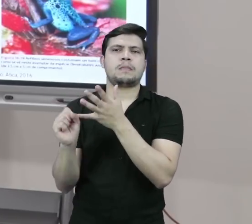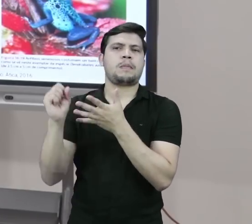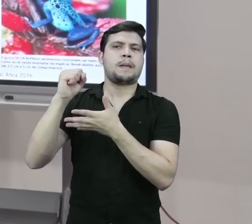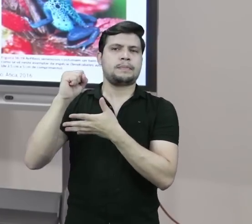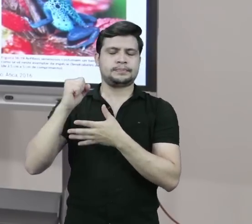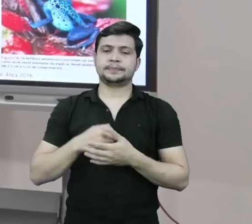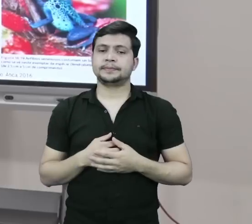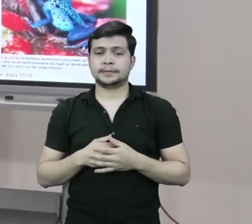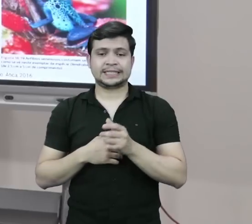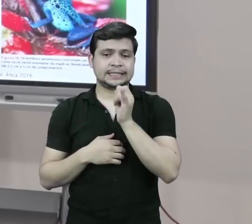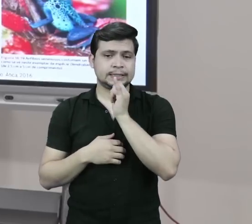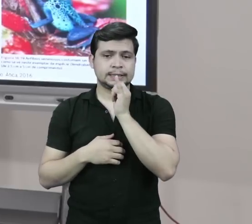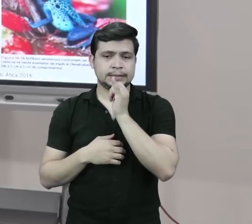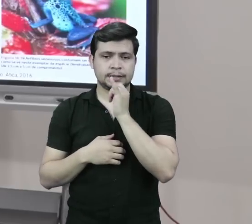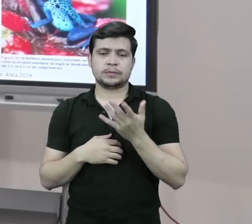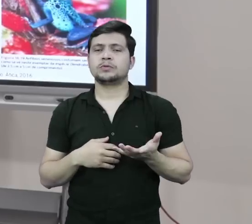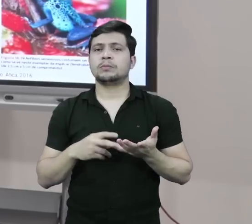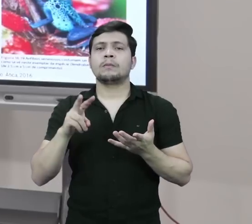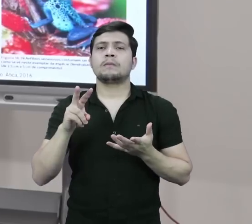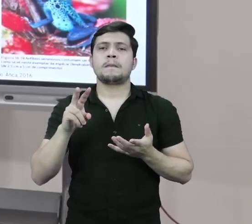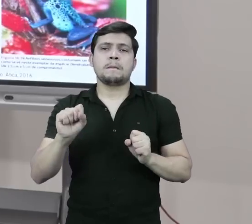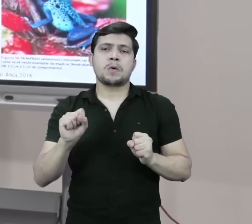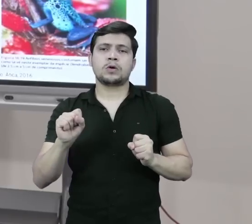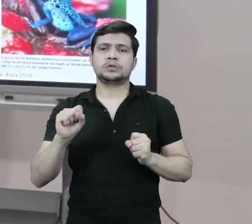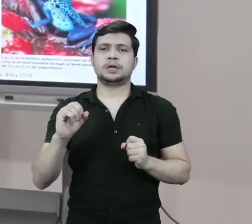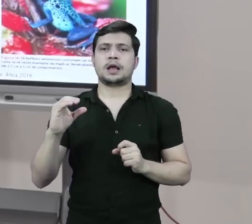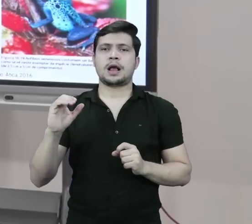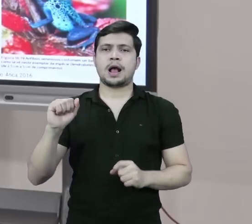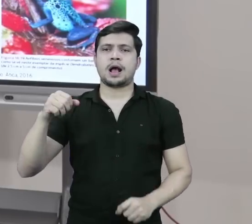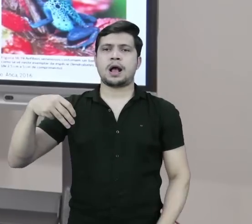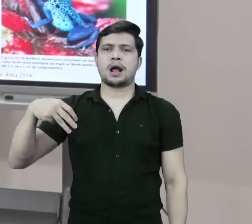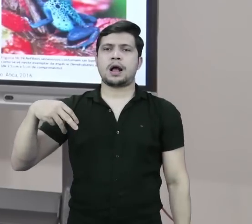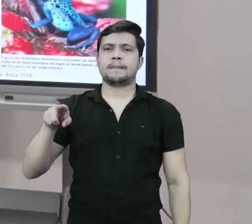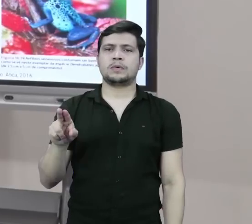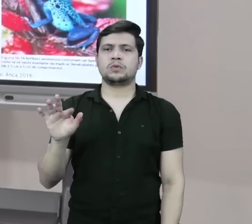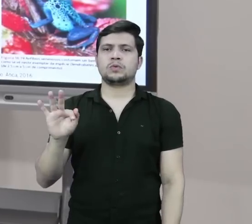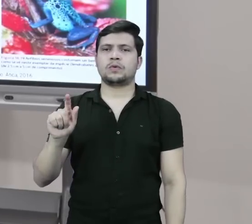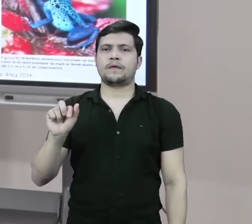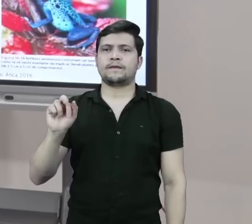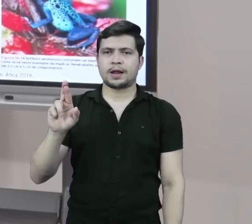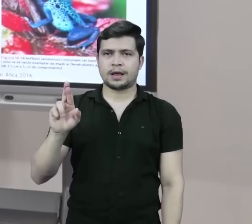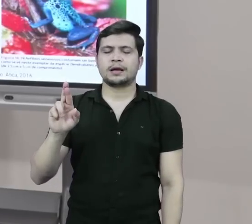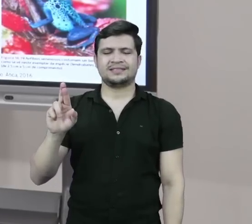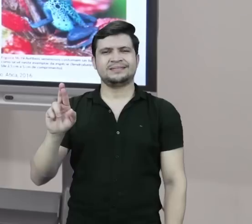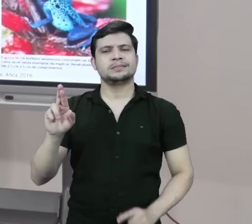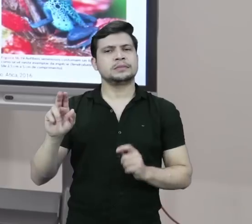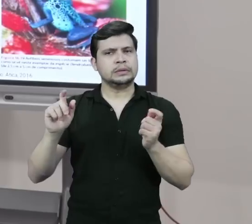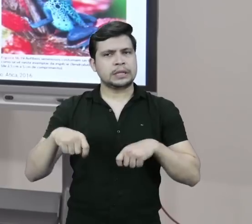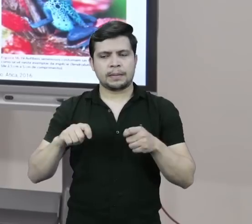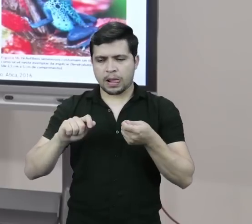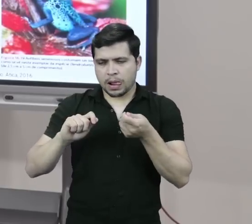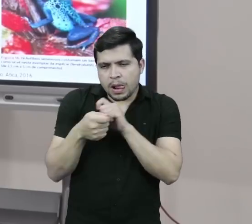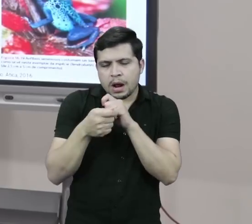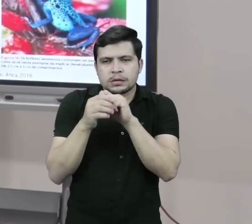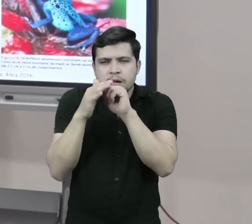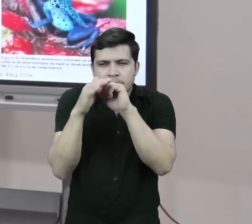vai realmente, como o nome diz, vai se esconder, vai se camuflar no ambiente, como por exemplo vários